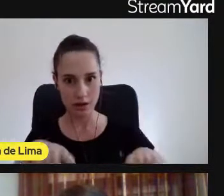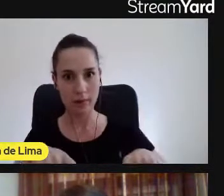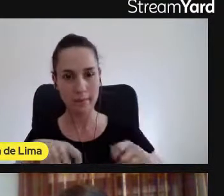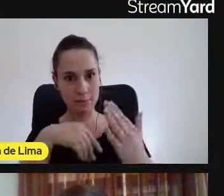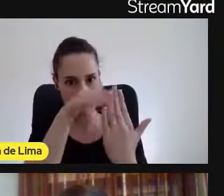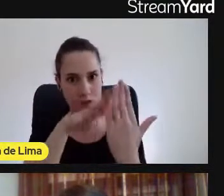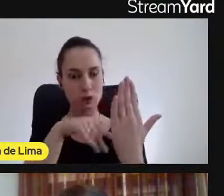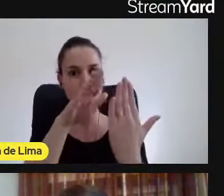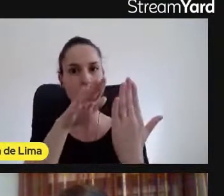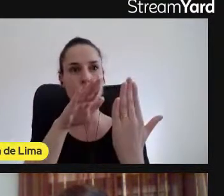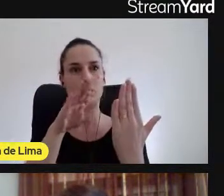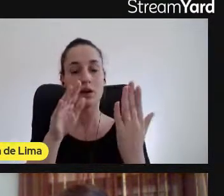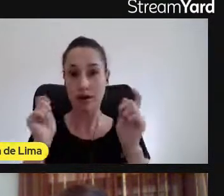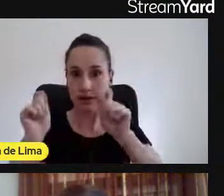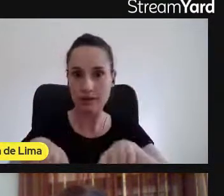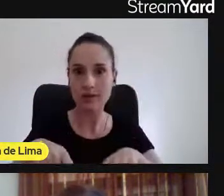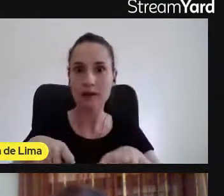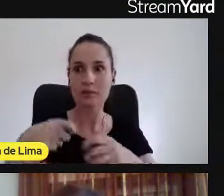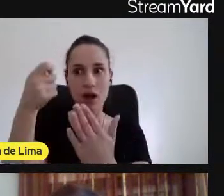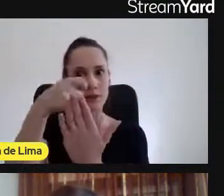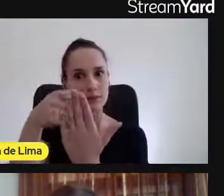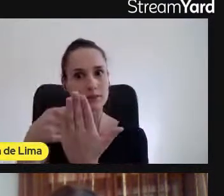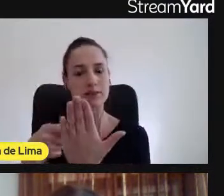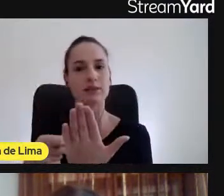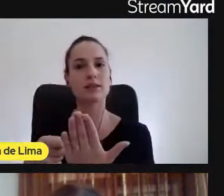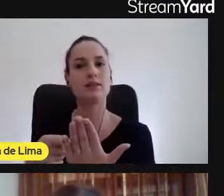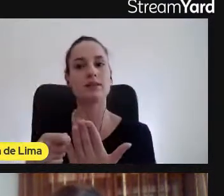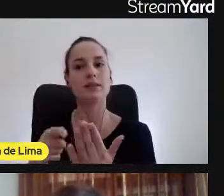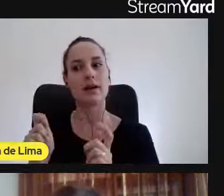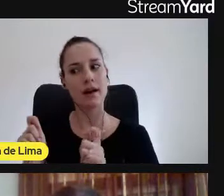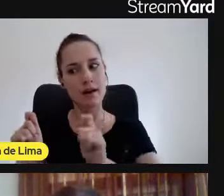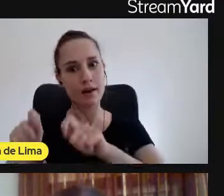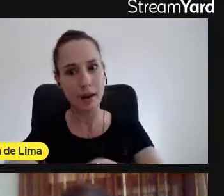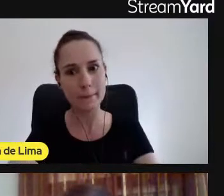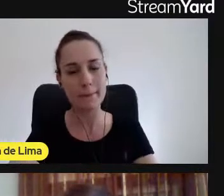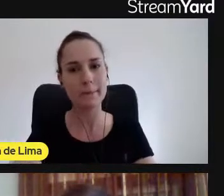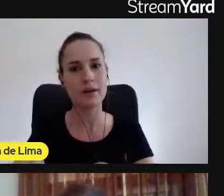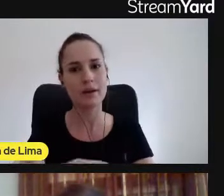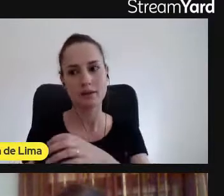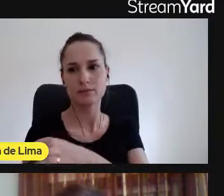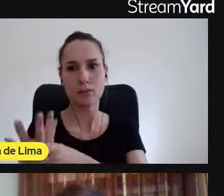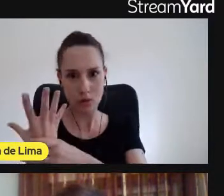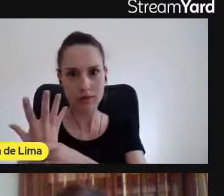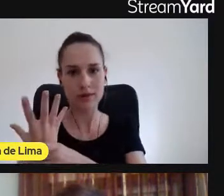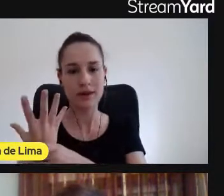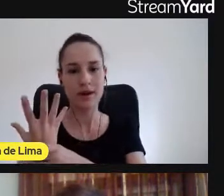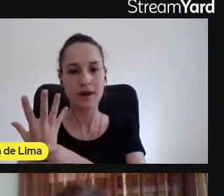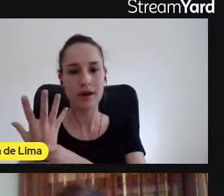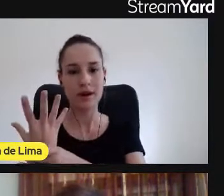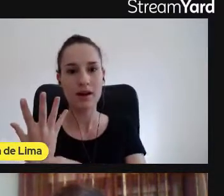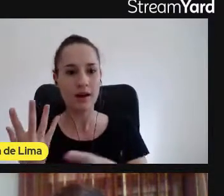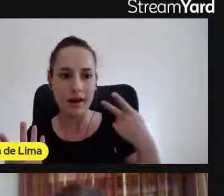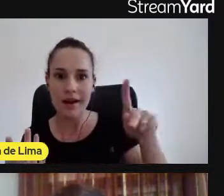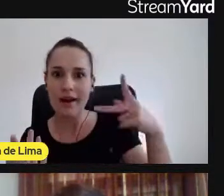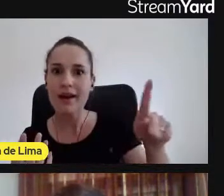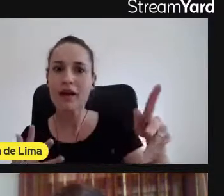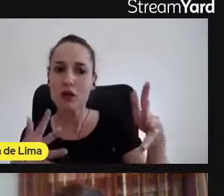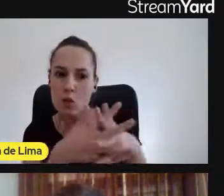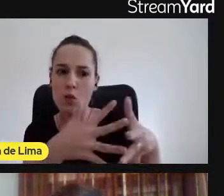que o Fernando Pessoa, ou o Bernardo Soares, pôde, eu acho que a gente também pode, sabe?